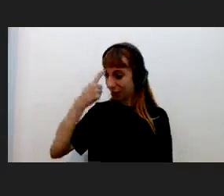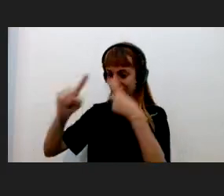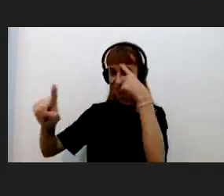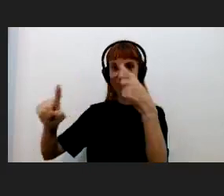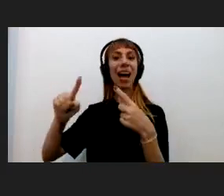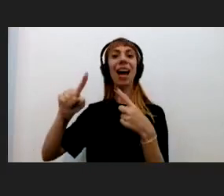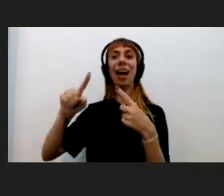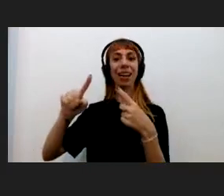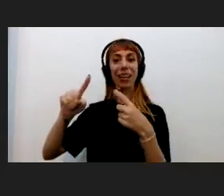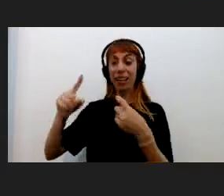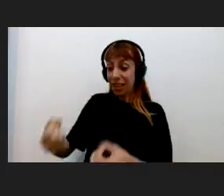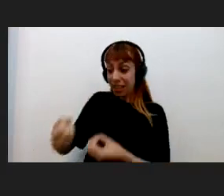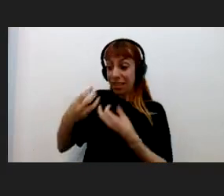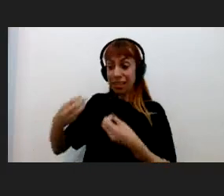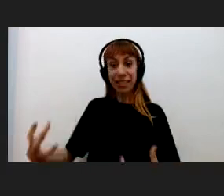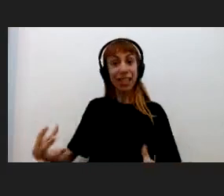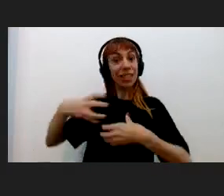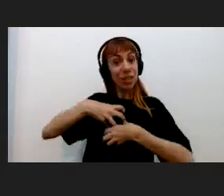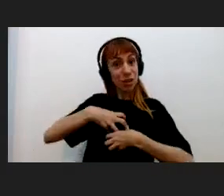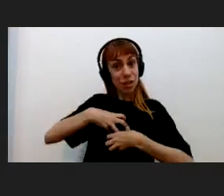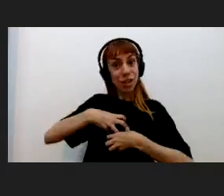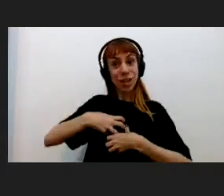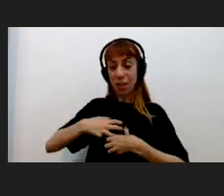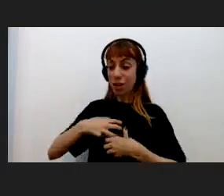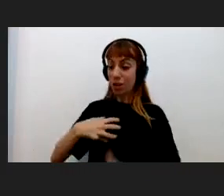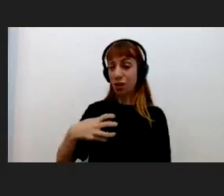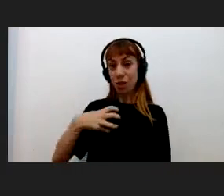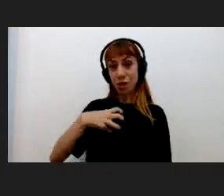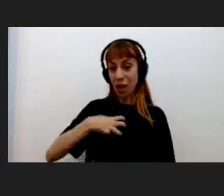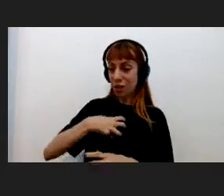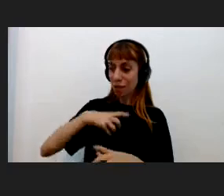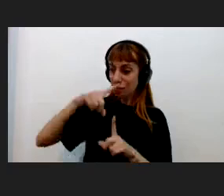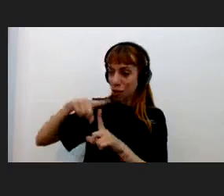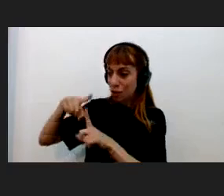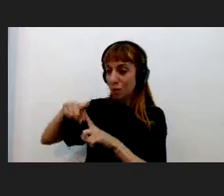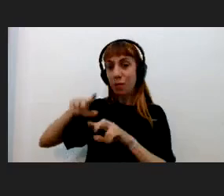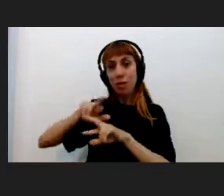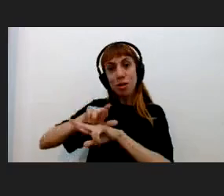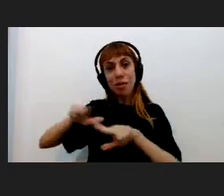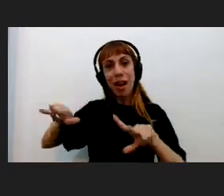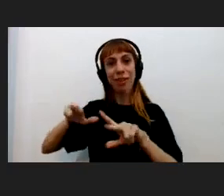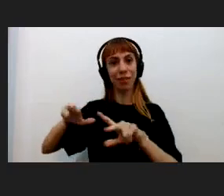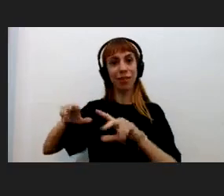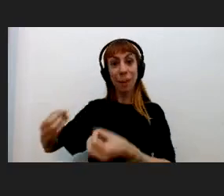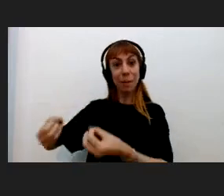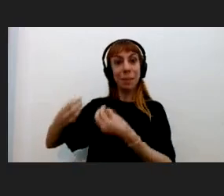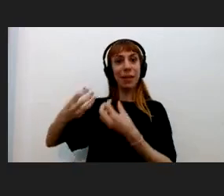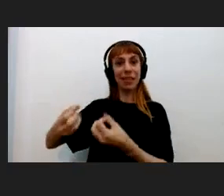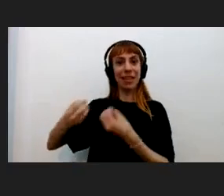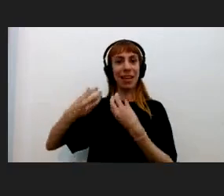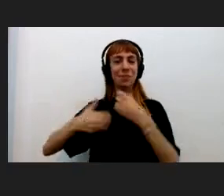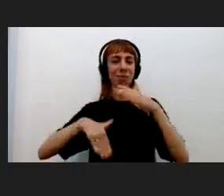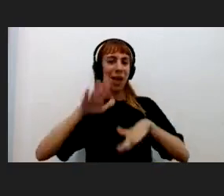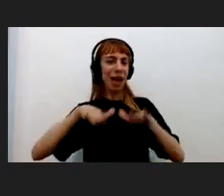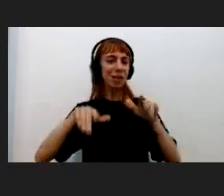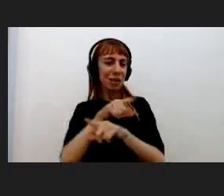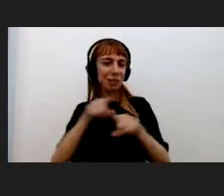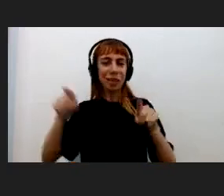Isso implica dizer que, muitas vezes, até aquilo que me parece muito pessoal tem uma história.